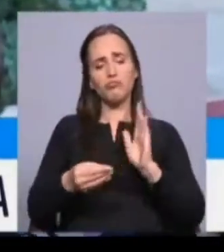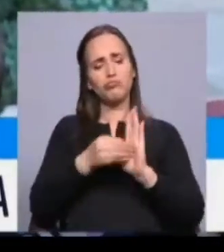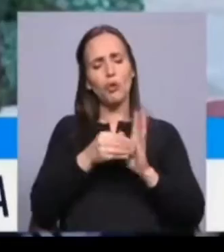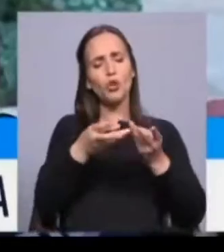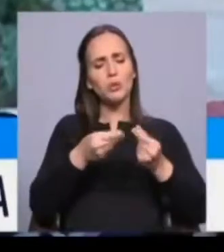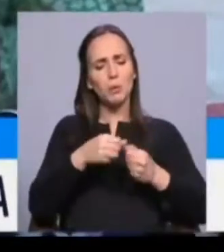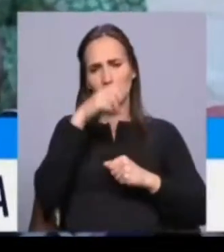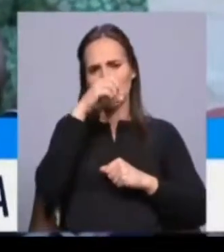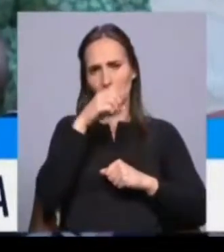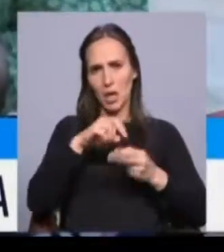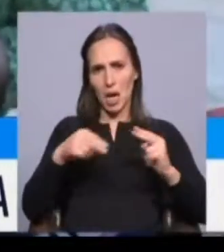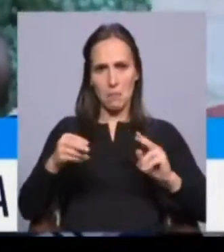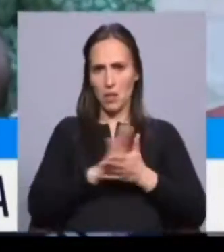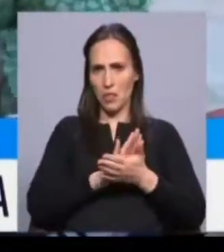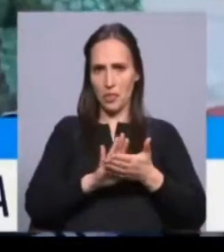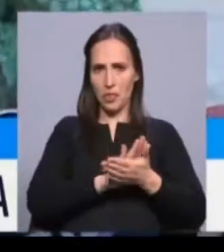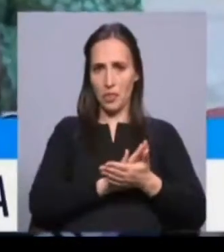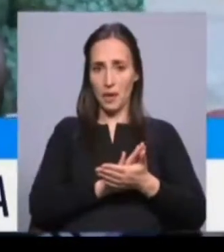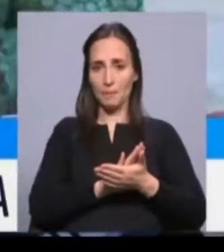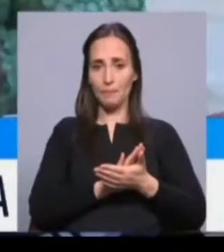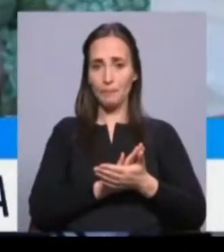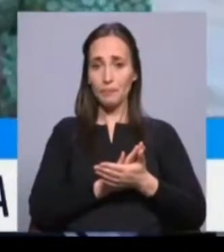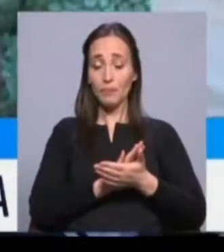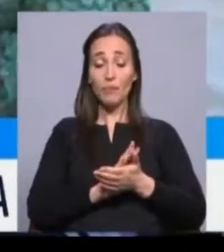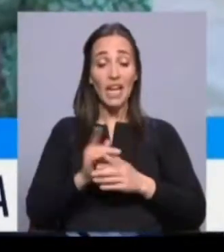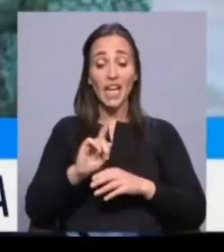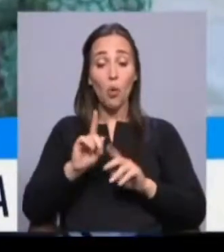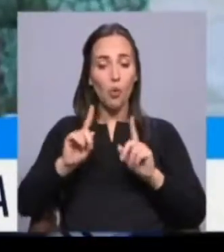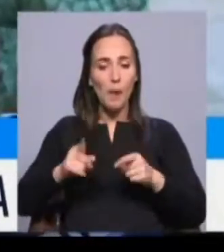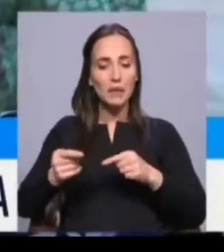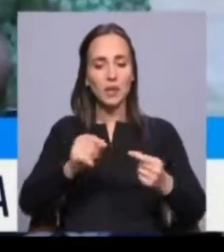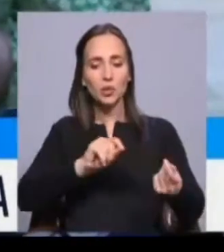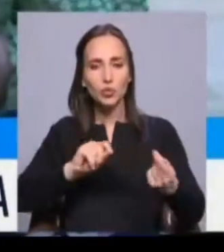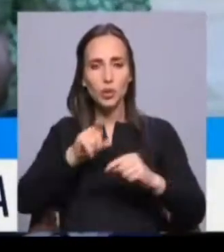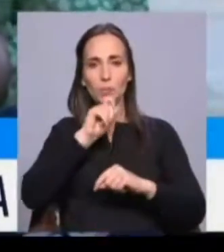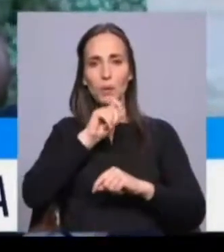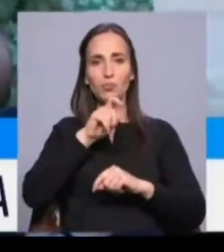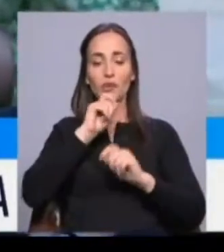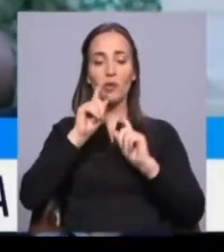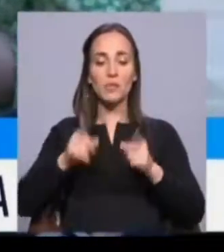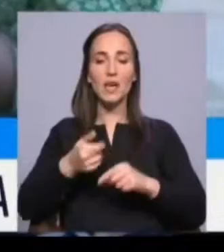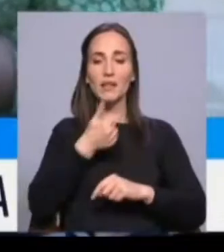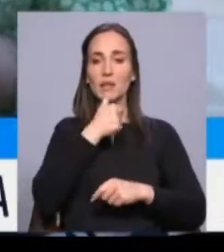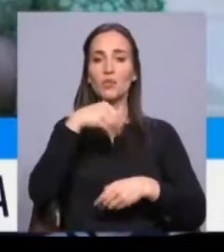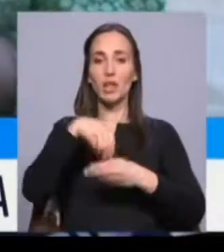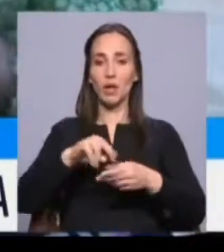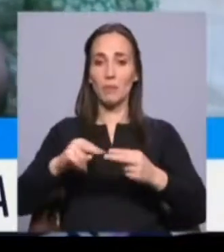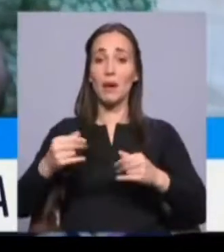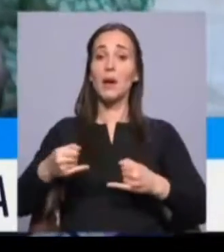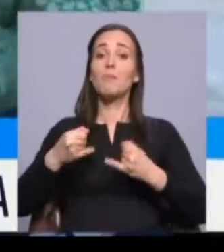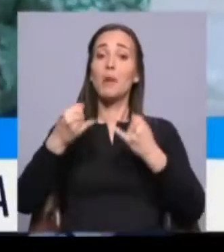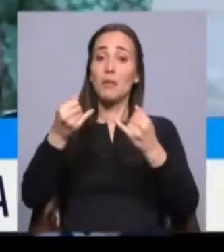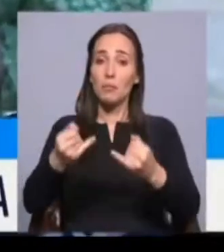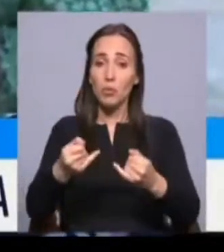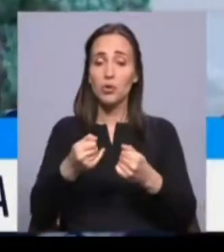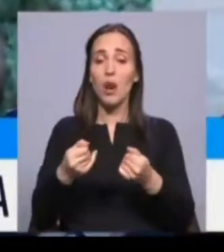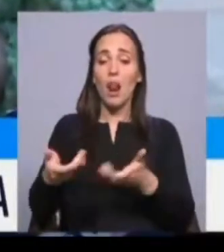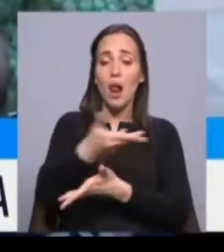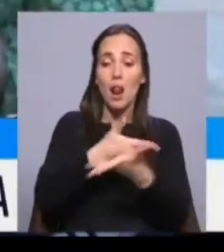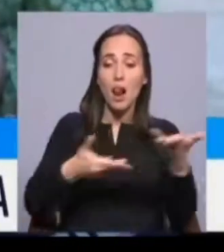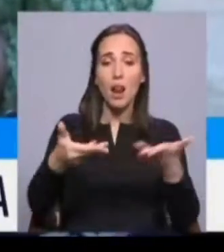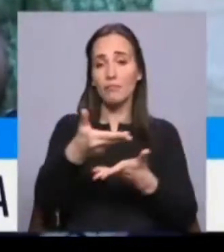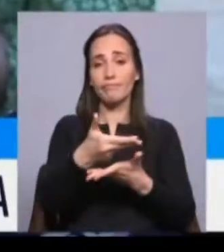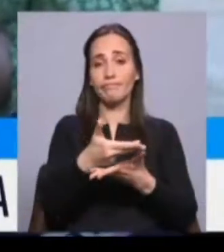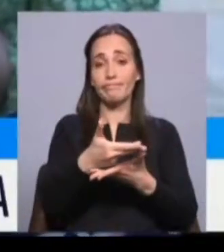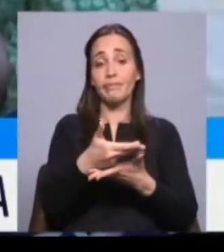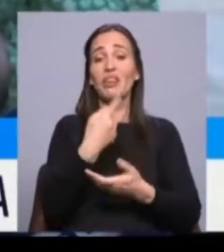Câmara e não começar sequer uma discussão para um início de decisão na Câmara para depois haver todas as conversas. Isso